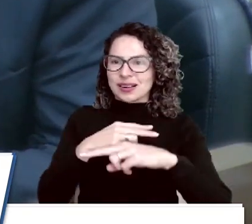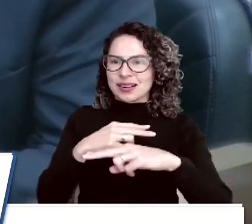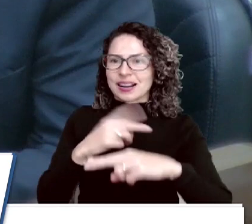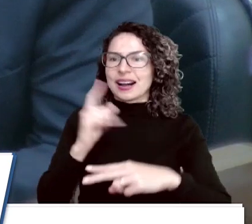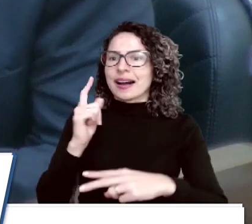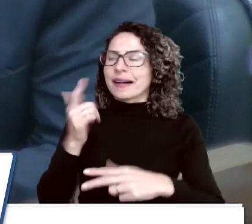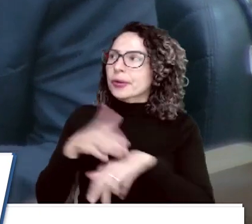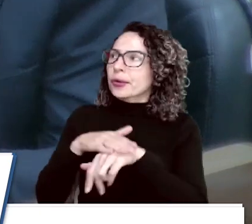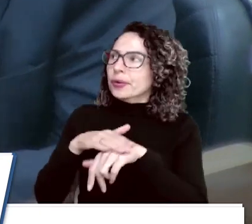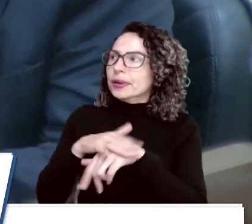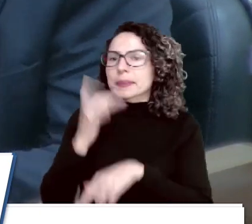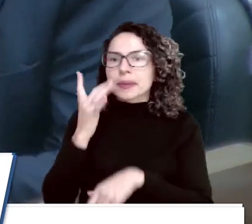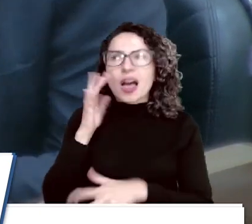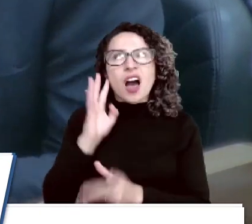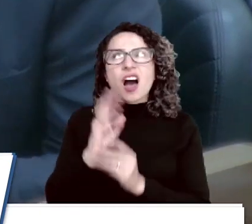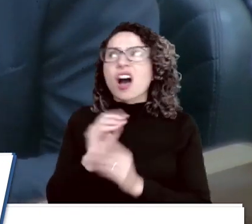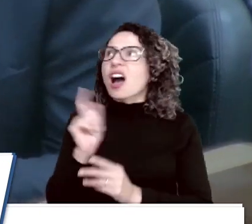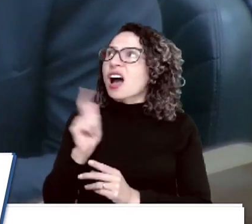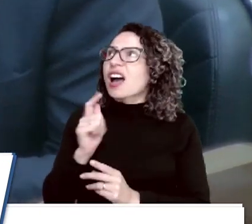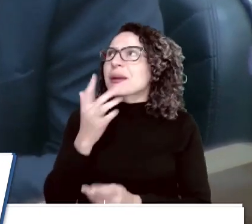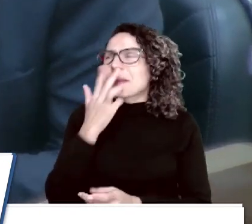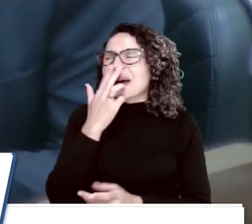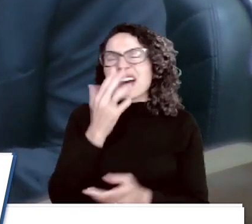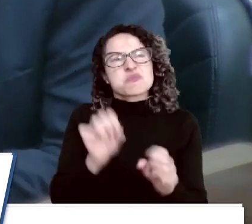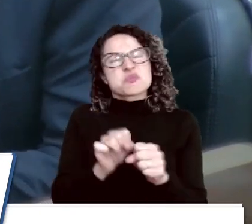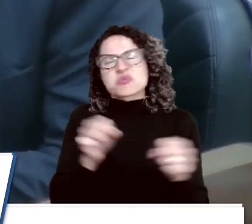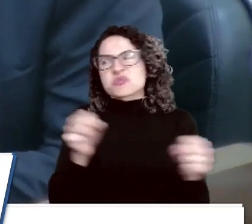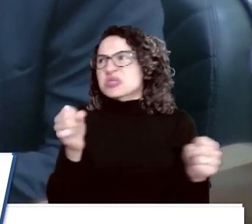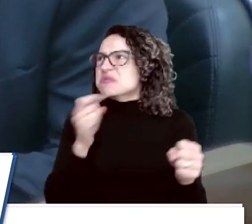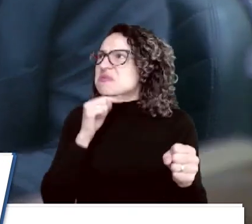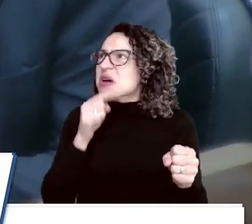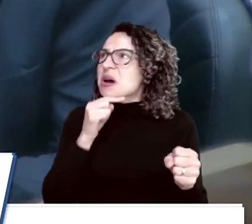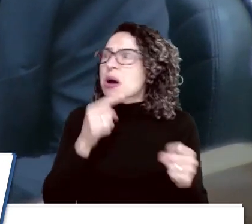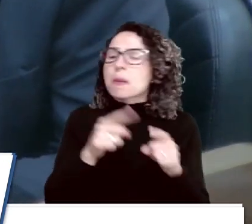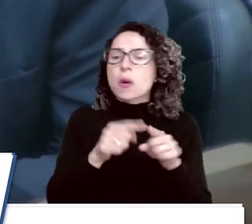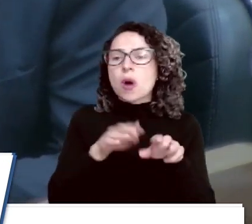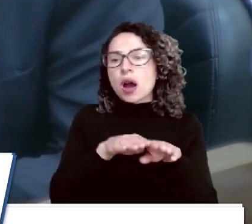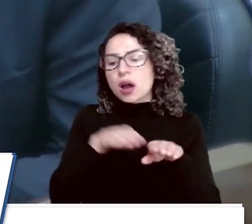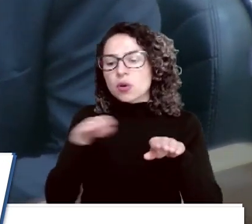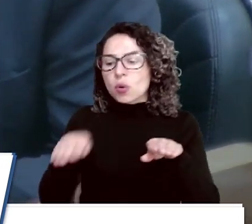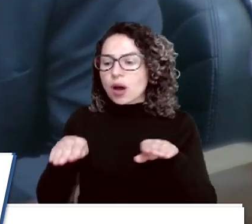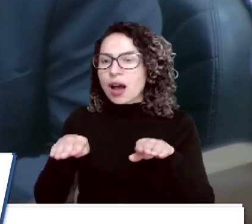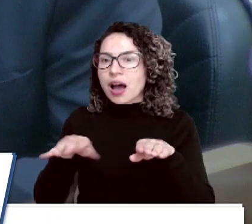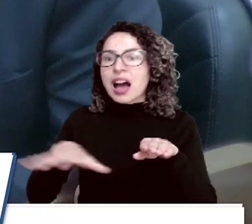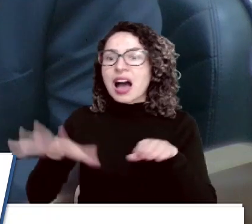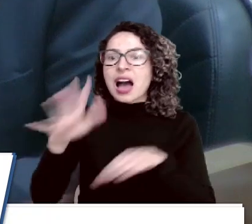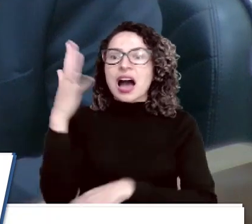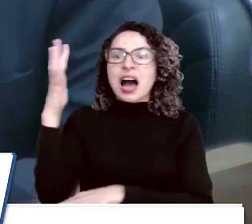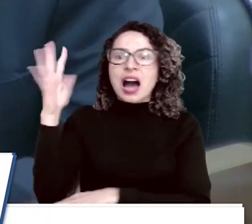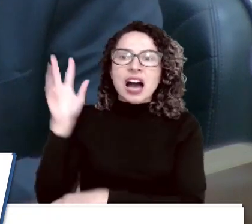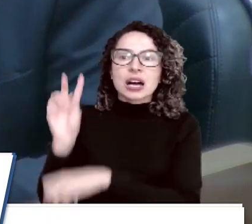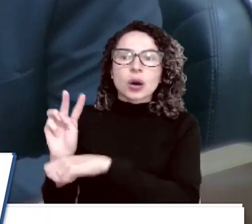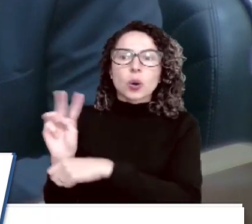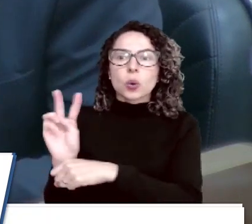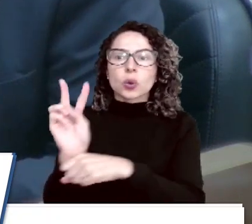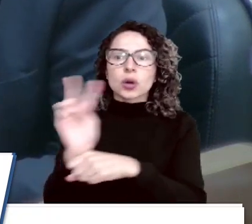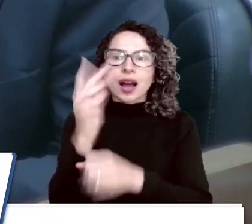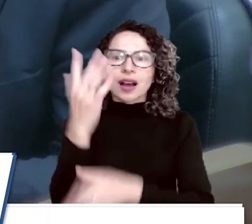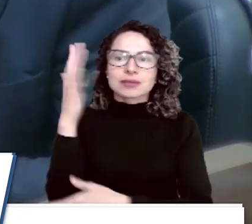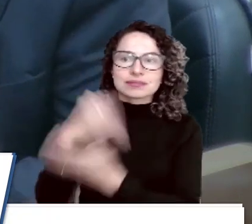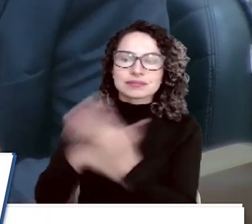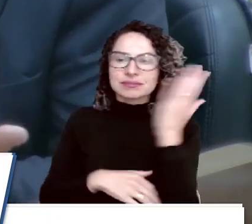conversando, a gente chegava a uma conclusão que era quase impossível. Porque do lado era uma área de proteção